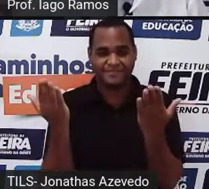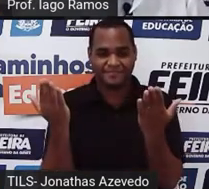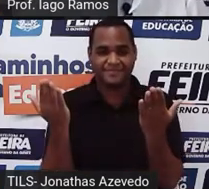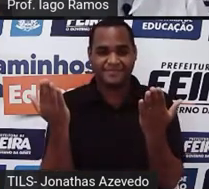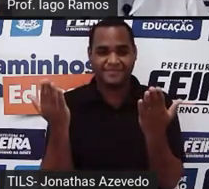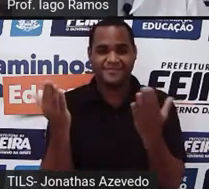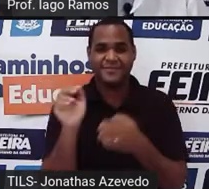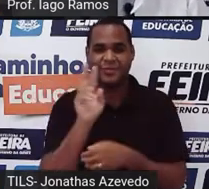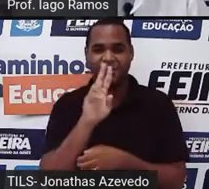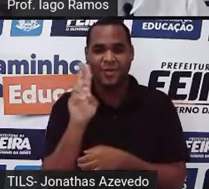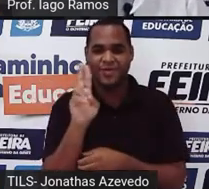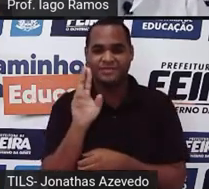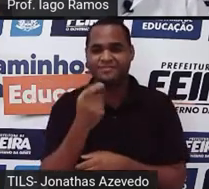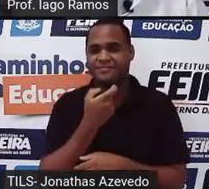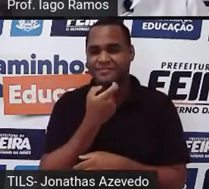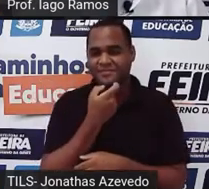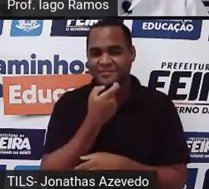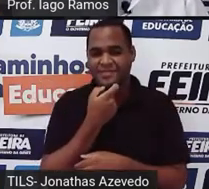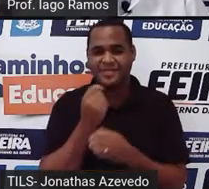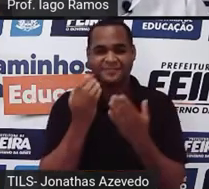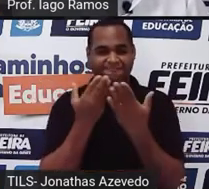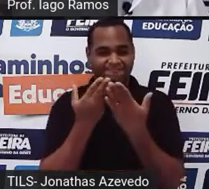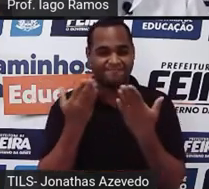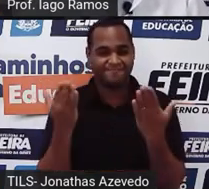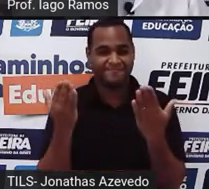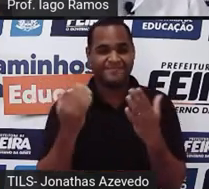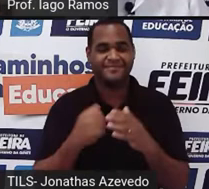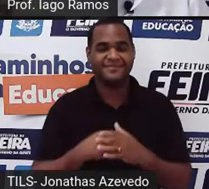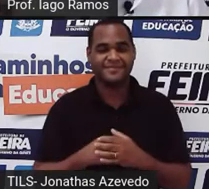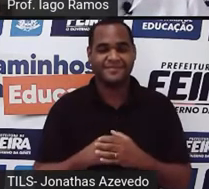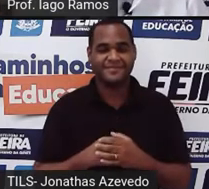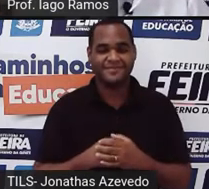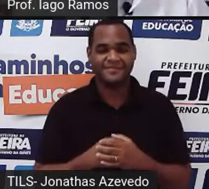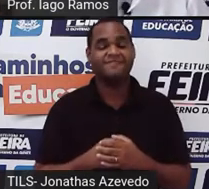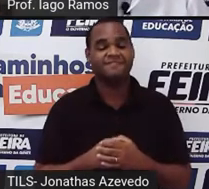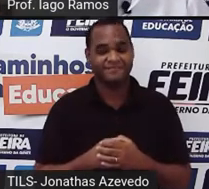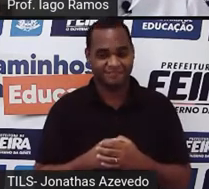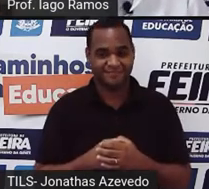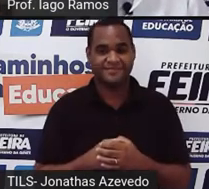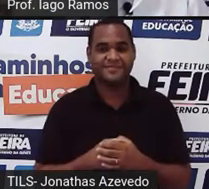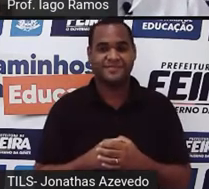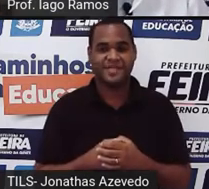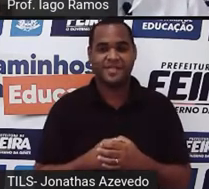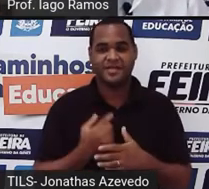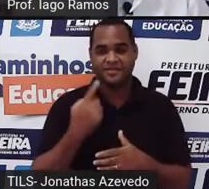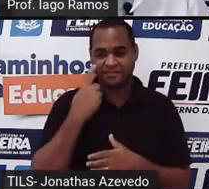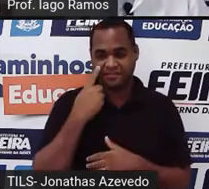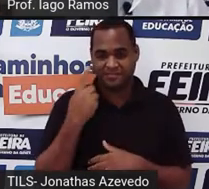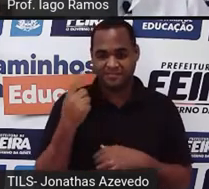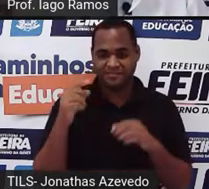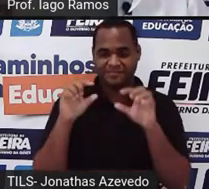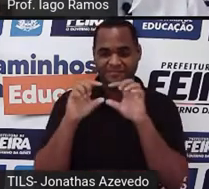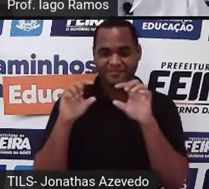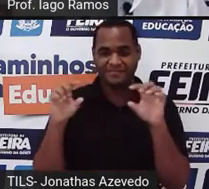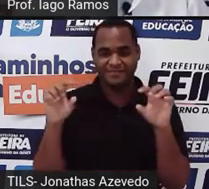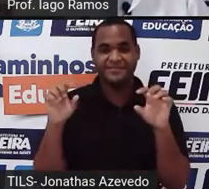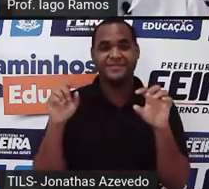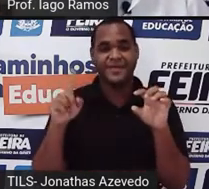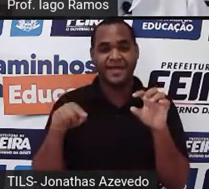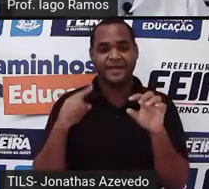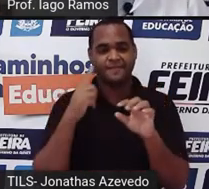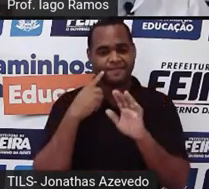que pronunciei certo. Não sou muito bom no inglês, tá bom? E aquele ali é o símbolo da NASA,